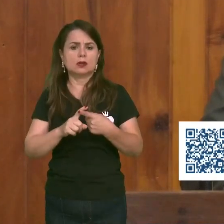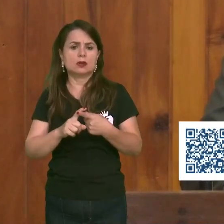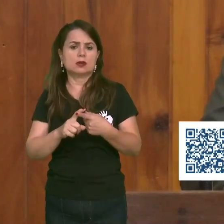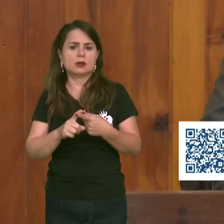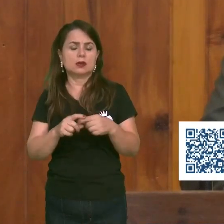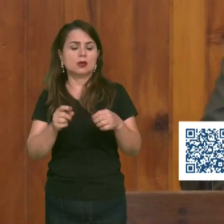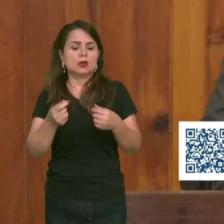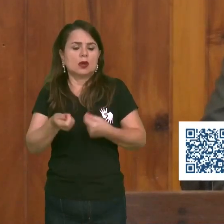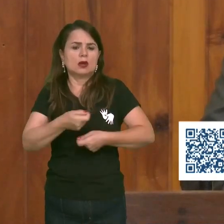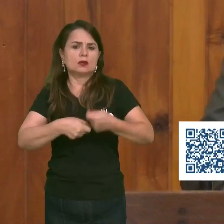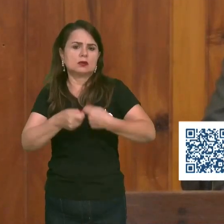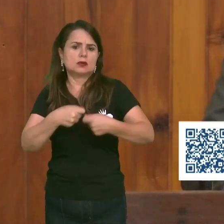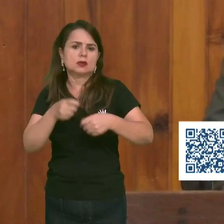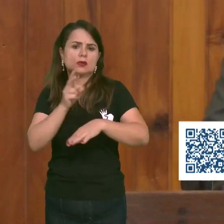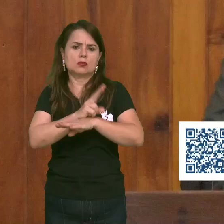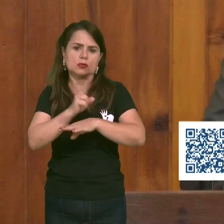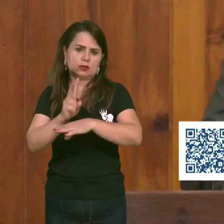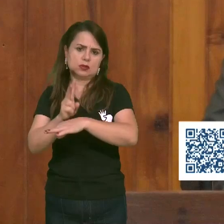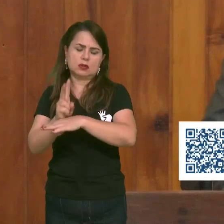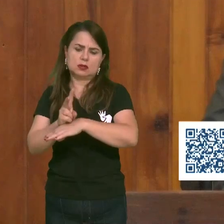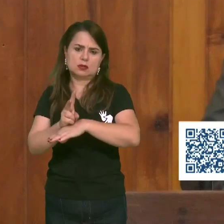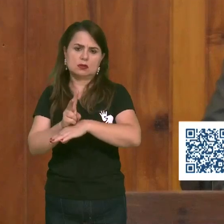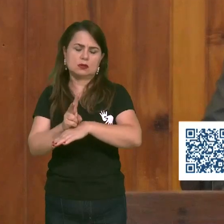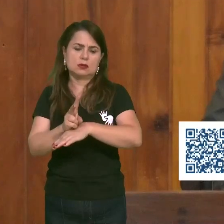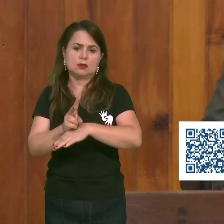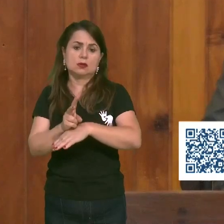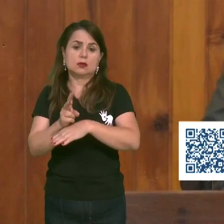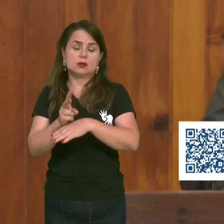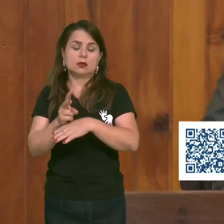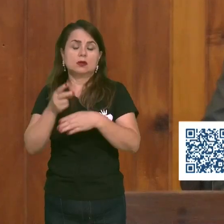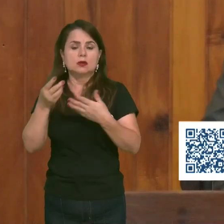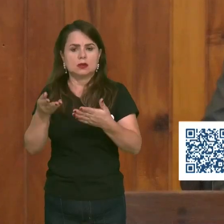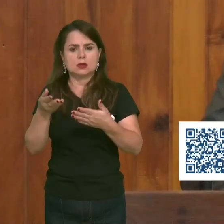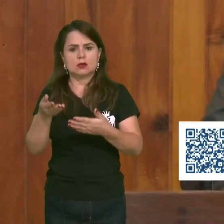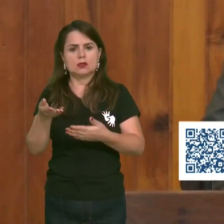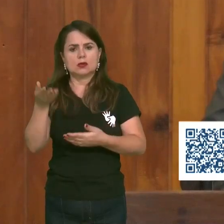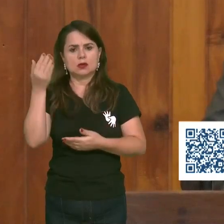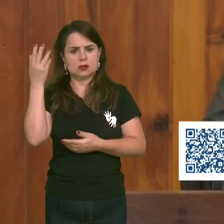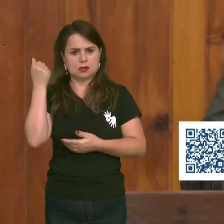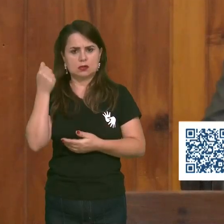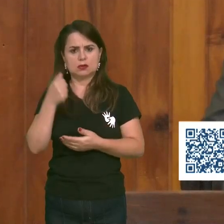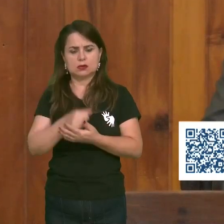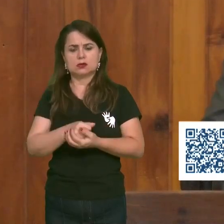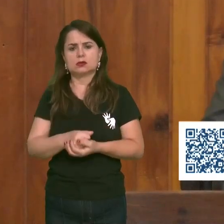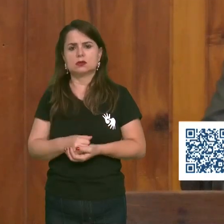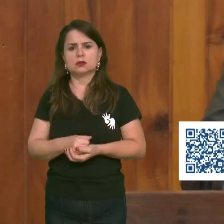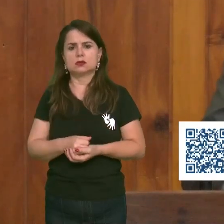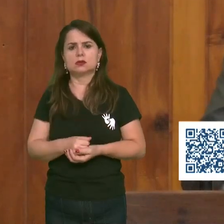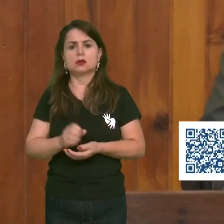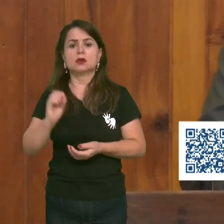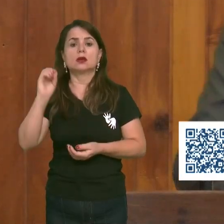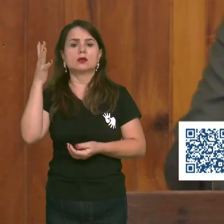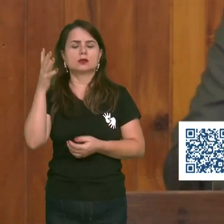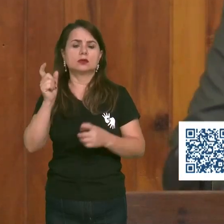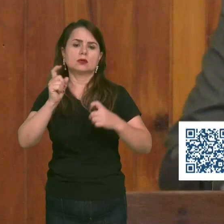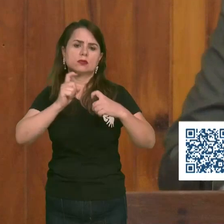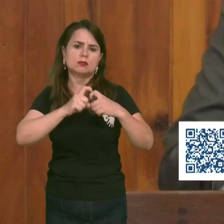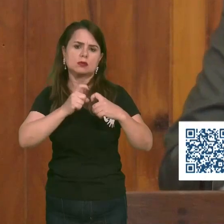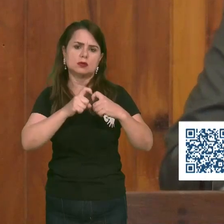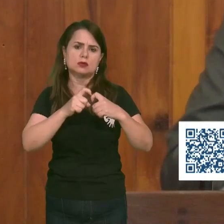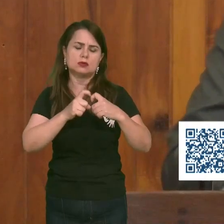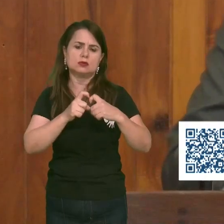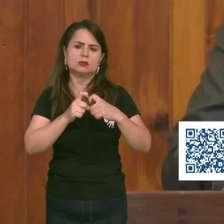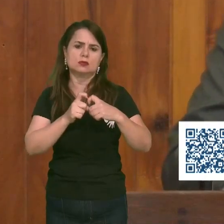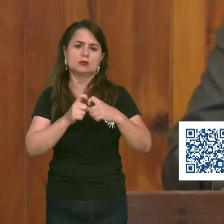Samu inclusive nós tivemos aí uma uma nomeação de um médico amigo